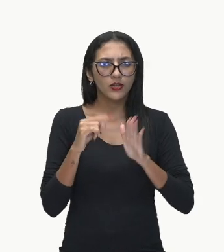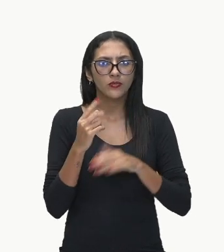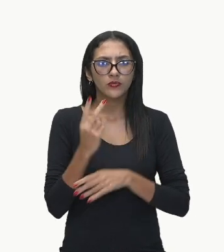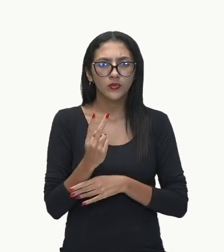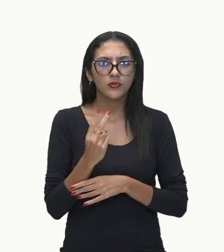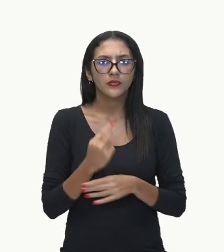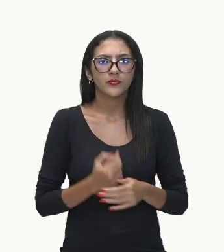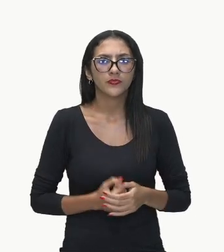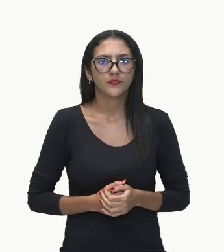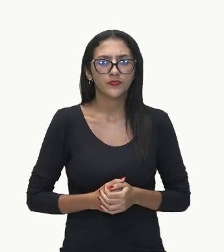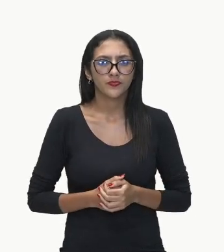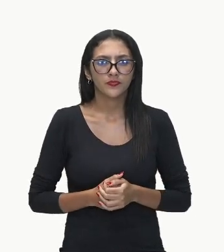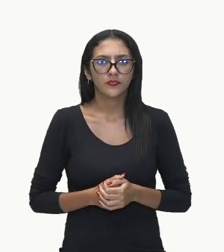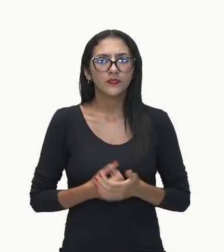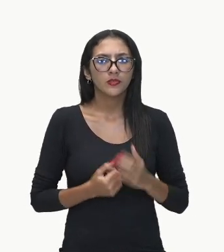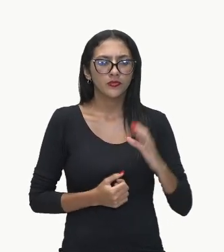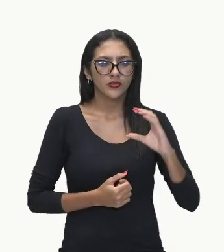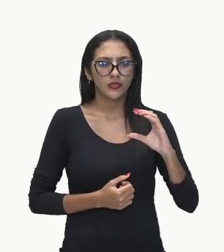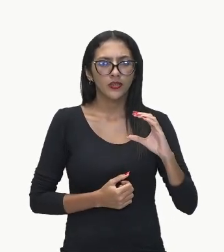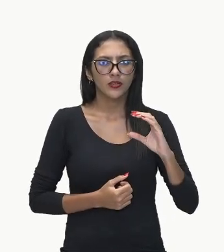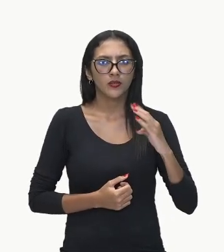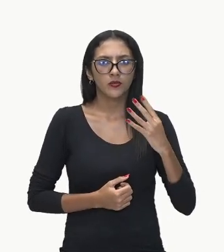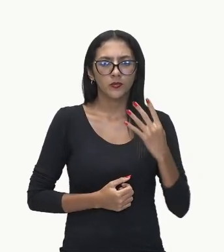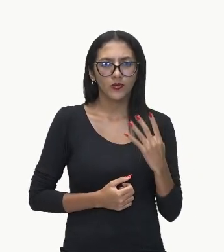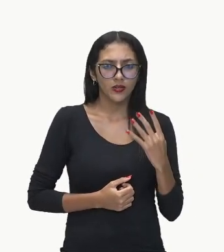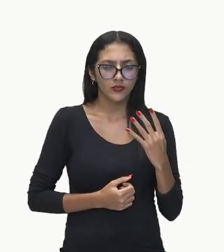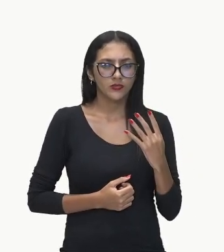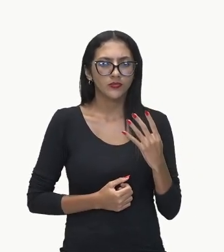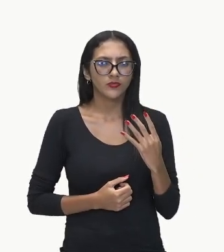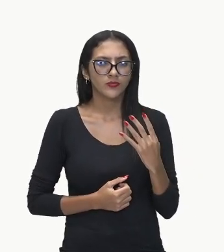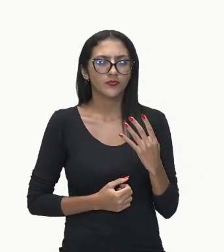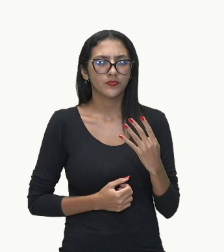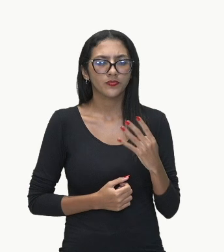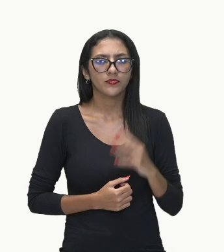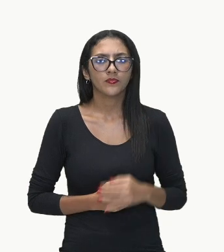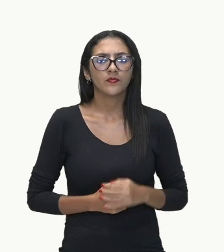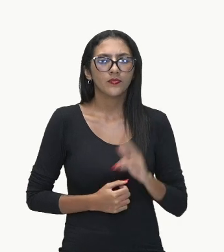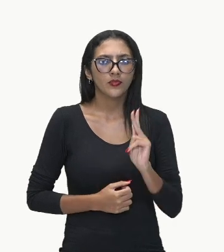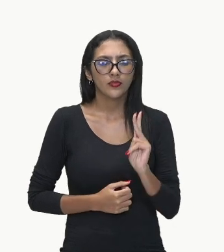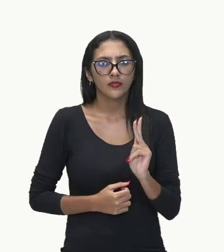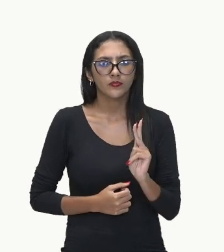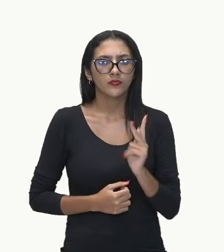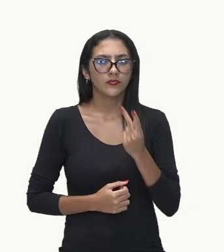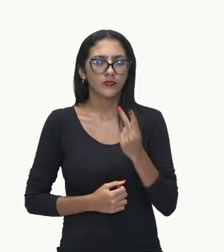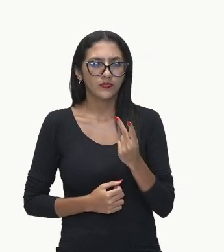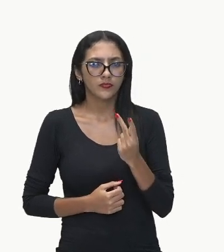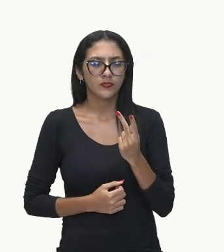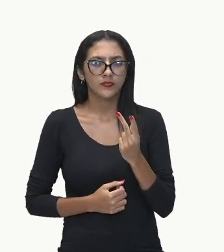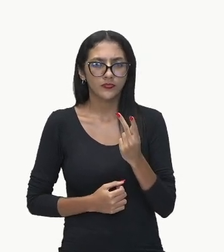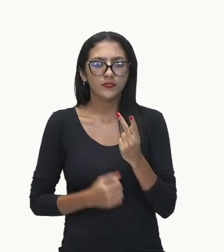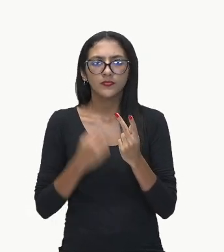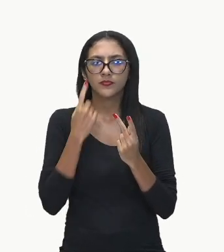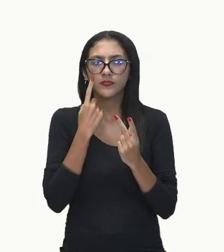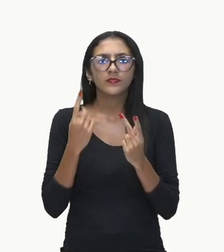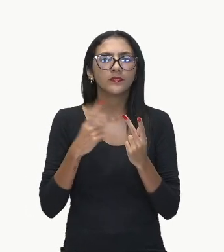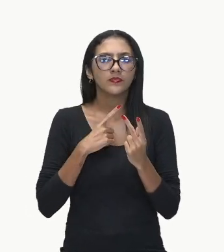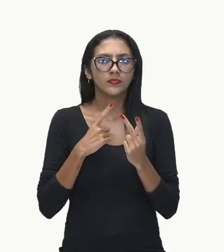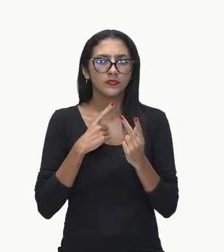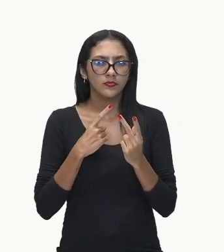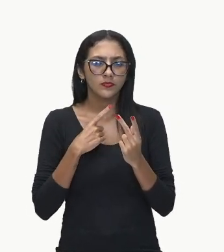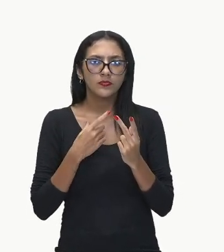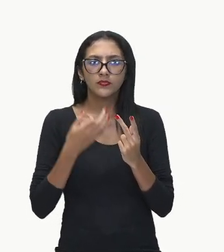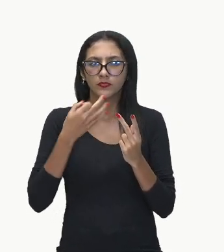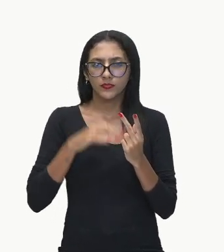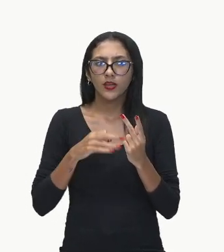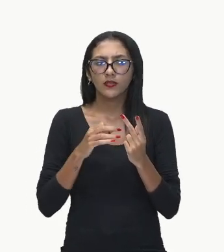seja, C4, 4 vezes 2, 8, menos 2. Aí a gente vai verificar que vai dar certo